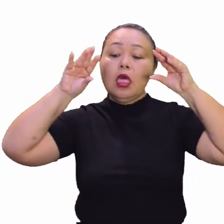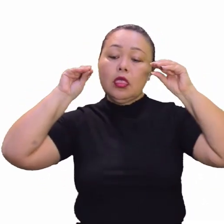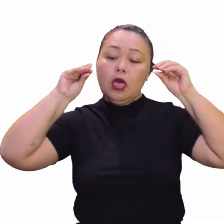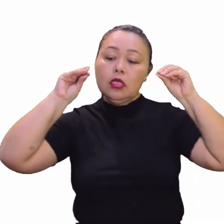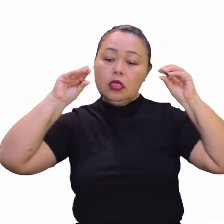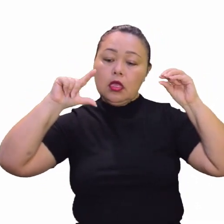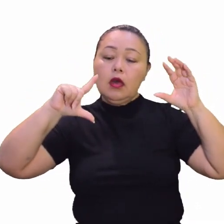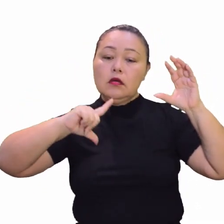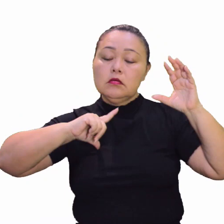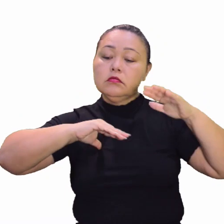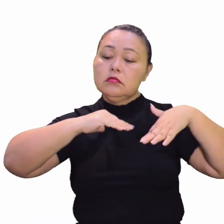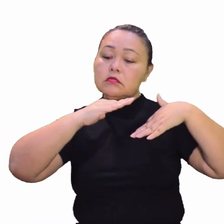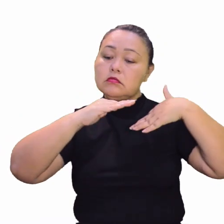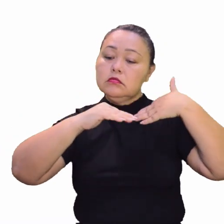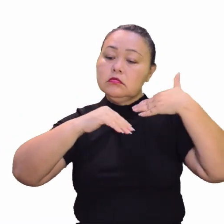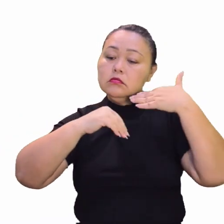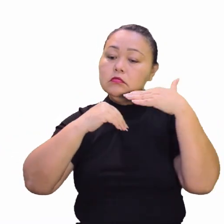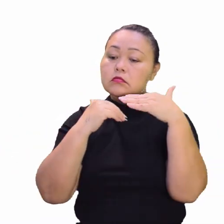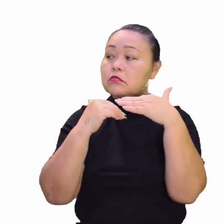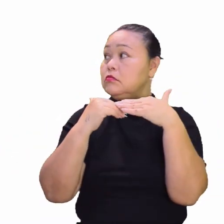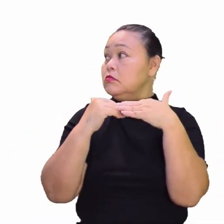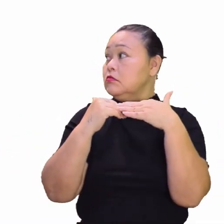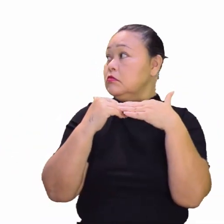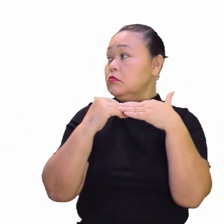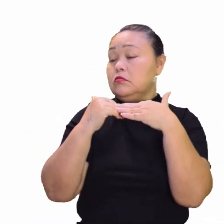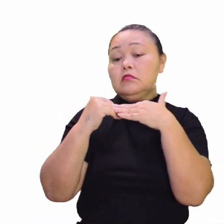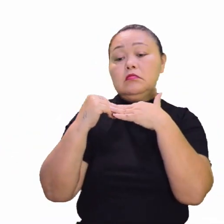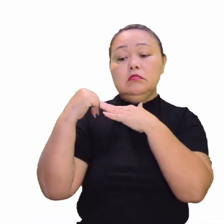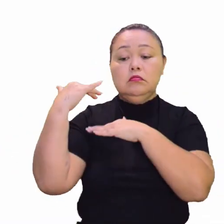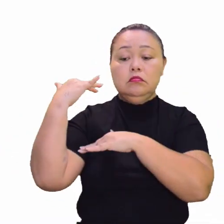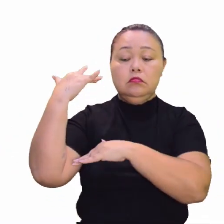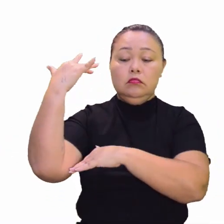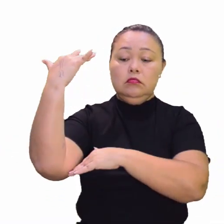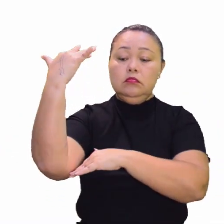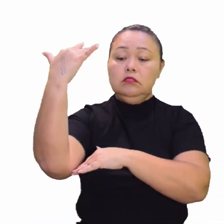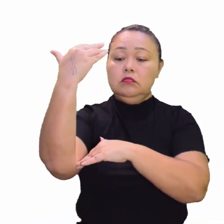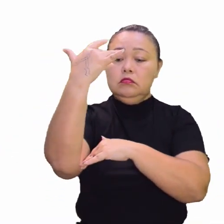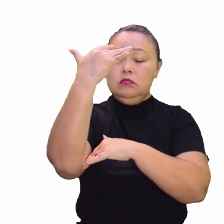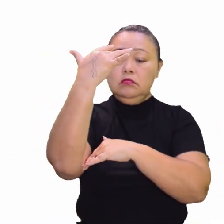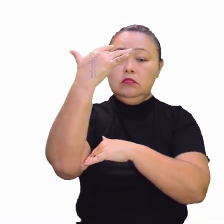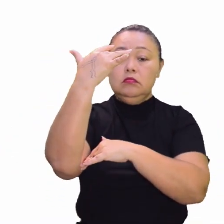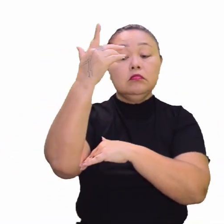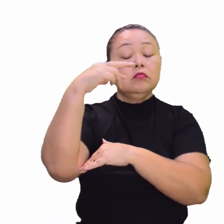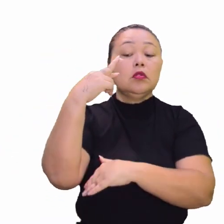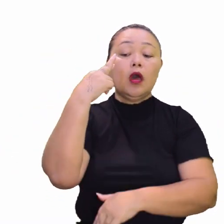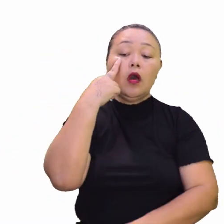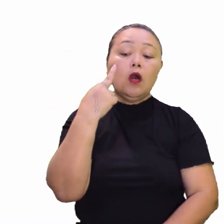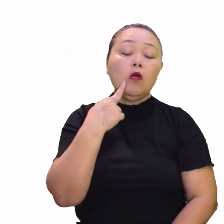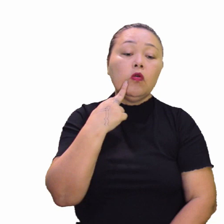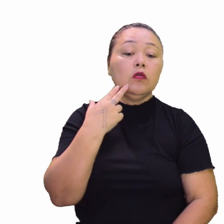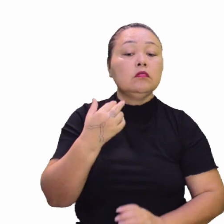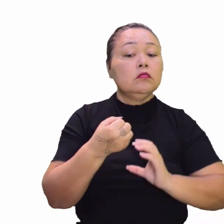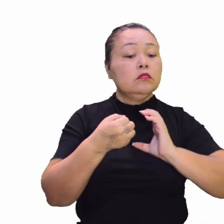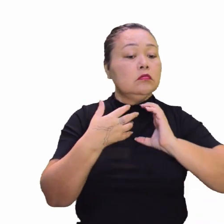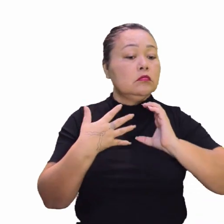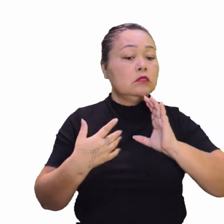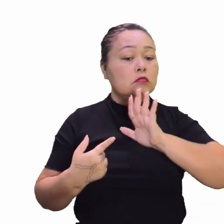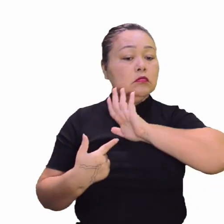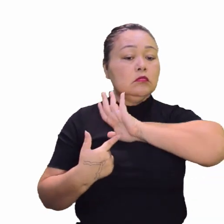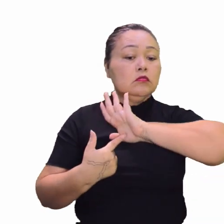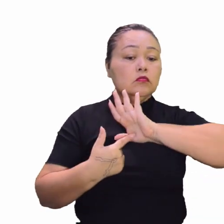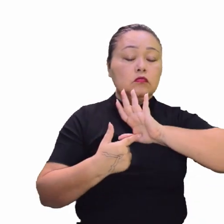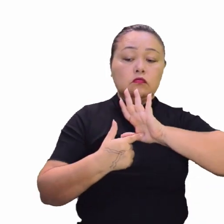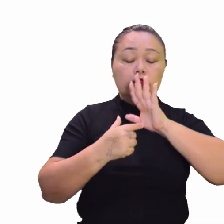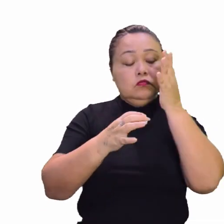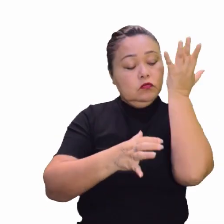umidade, teremos desenvolvimento das ombrófilas. Rondônia, ela caracteriza por